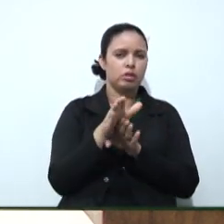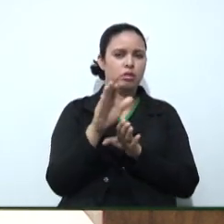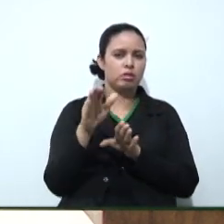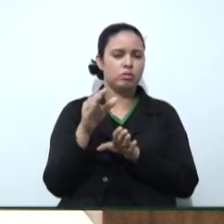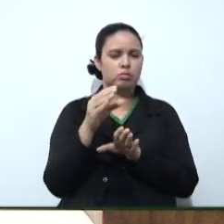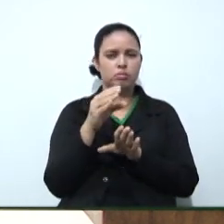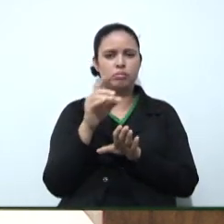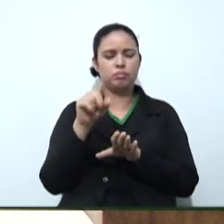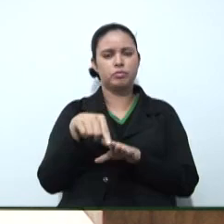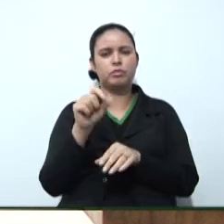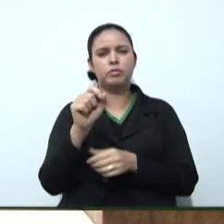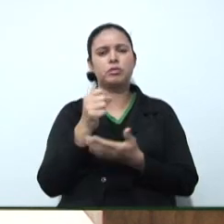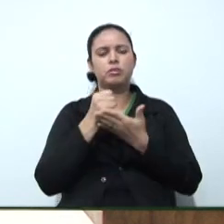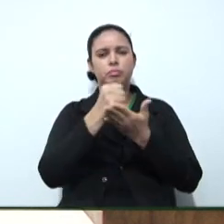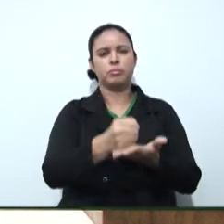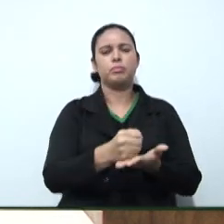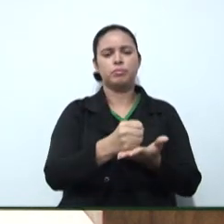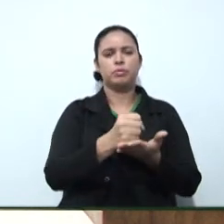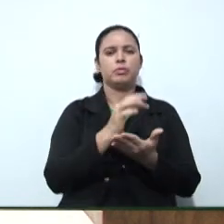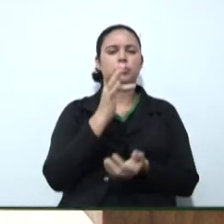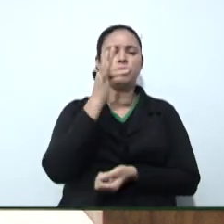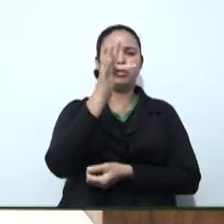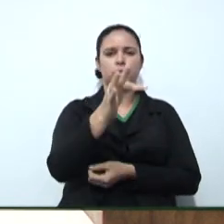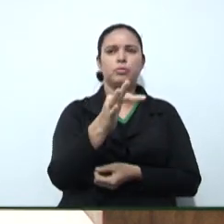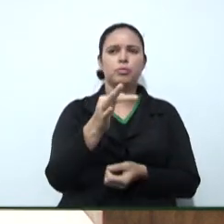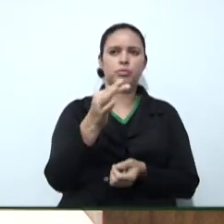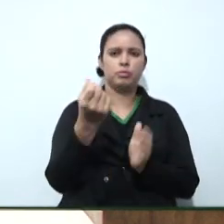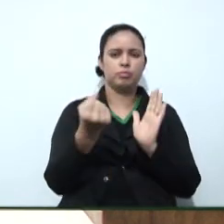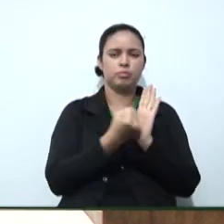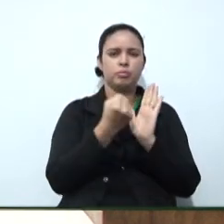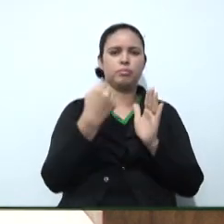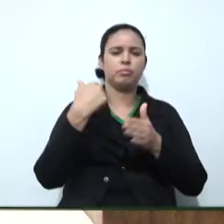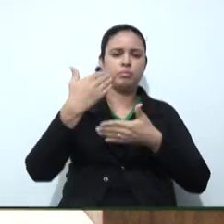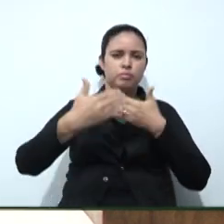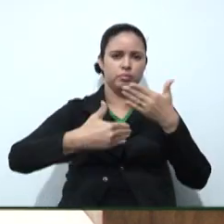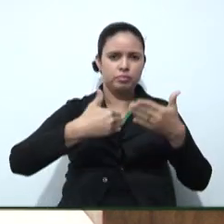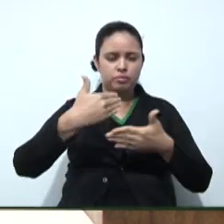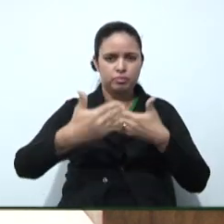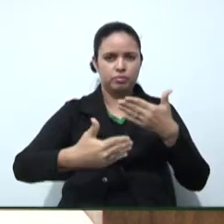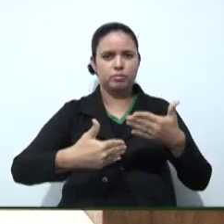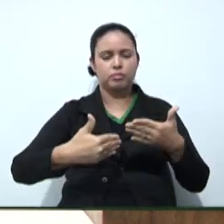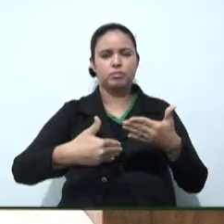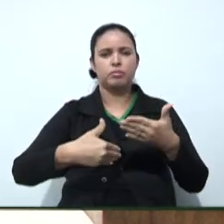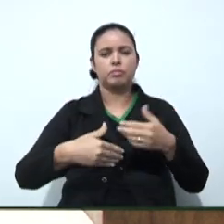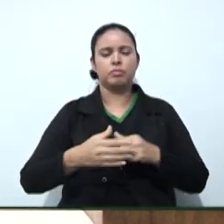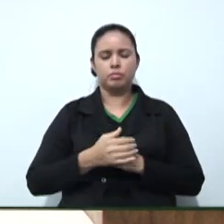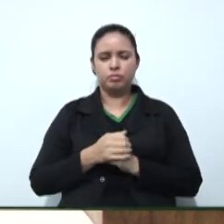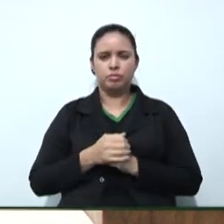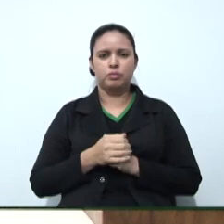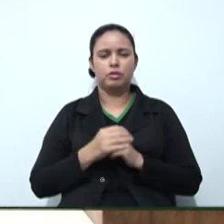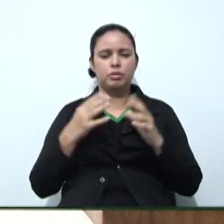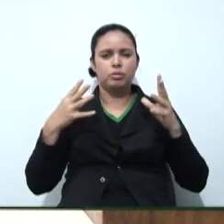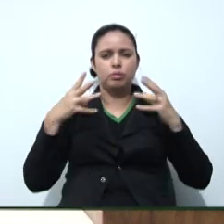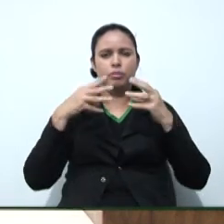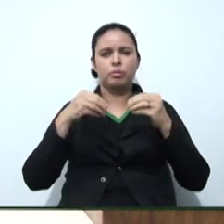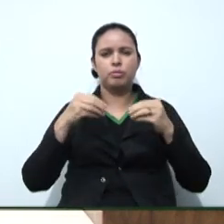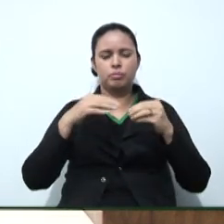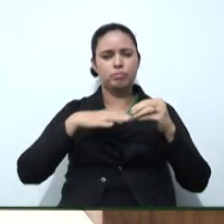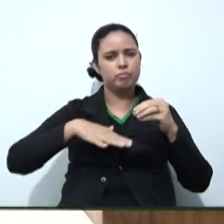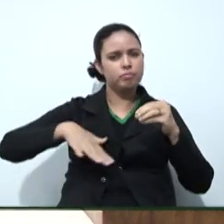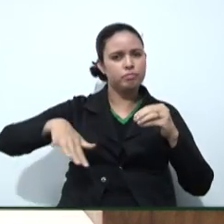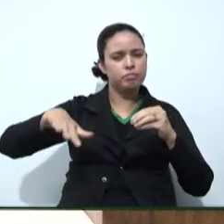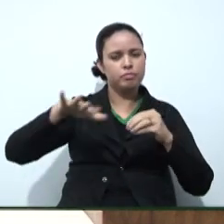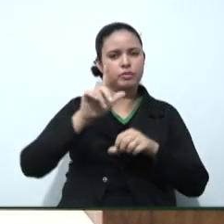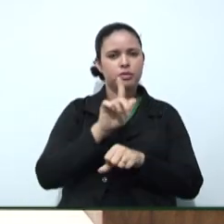ela possa certificar os seus produtos, os seus processos, não é? E todo o seu sistema